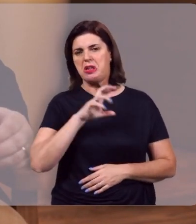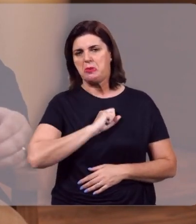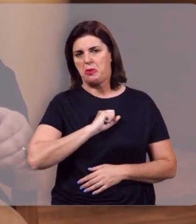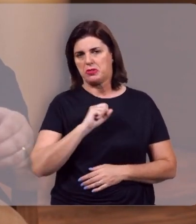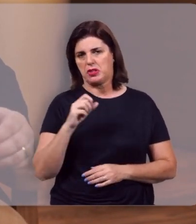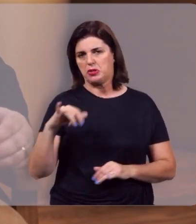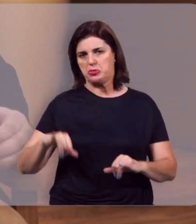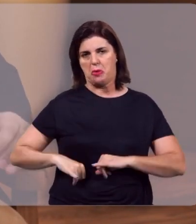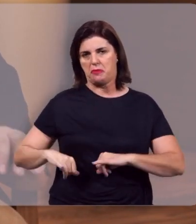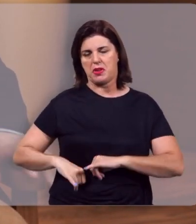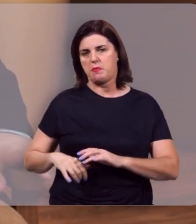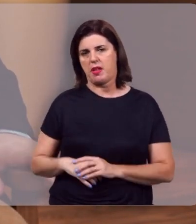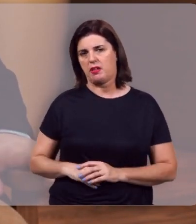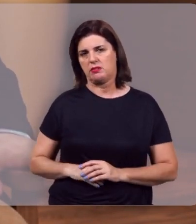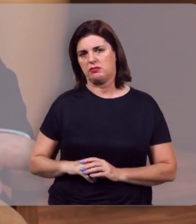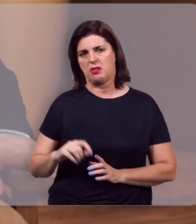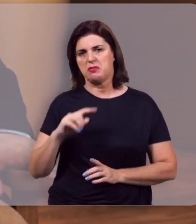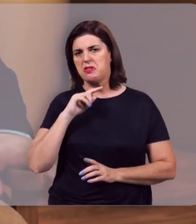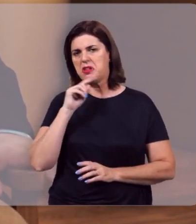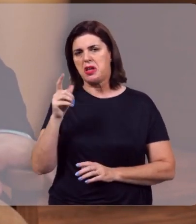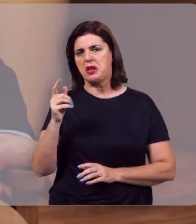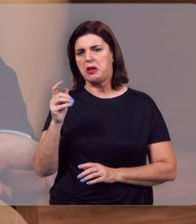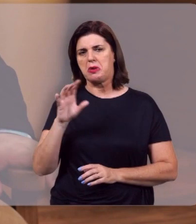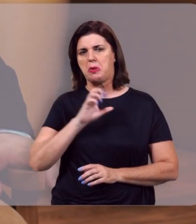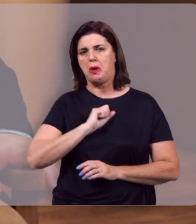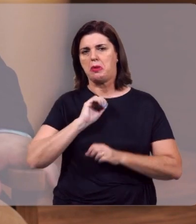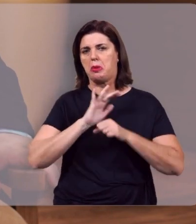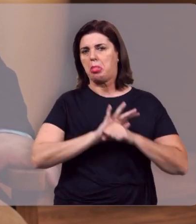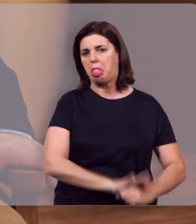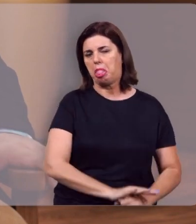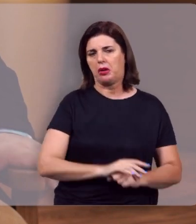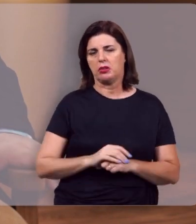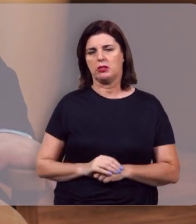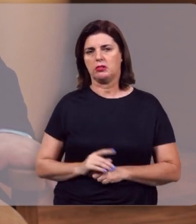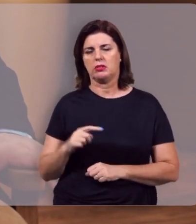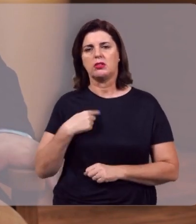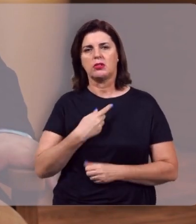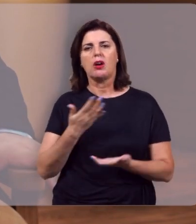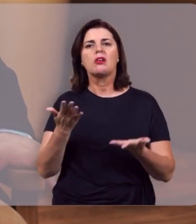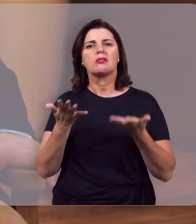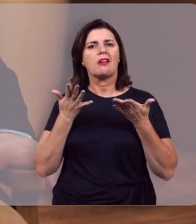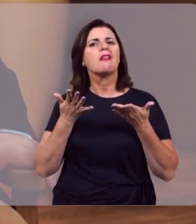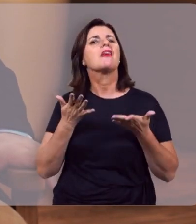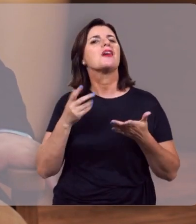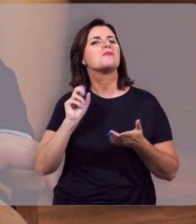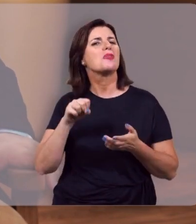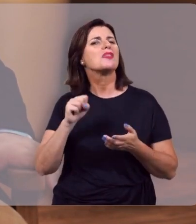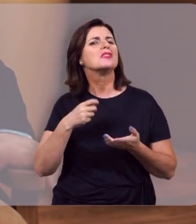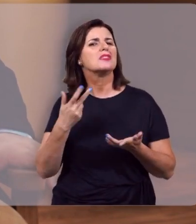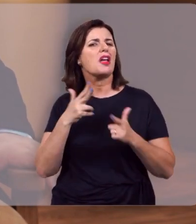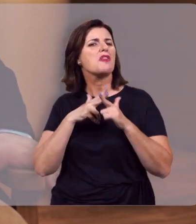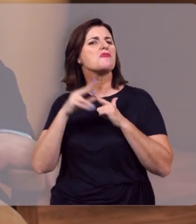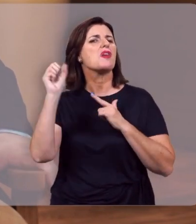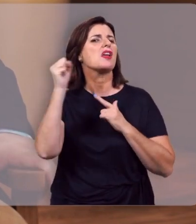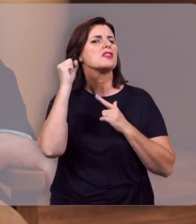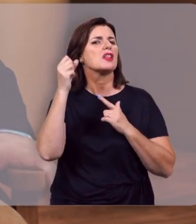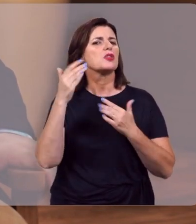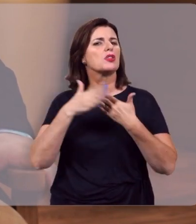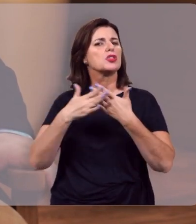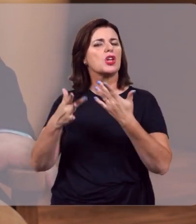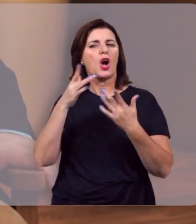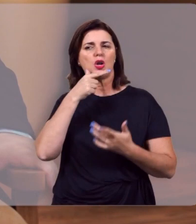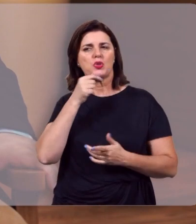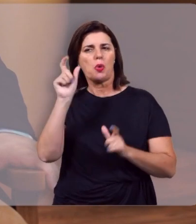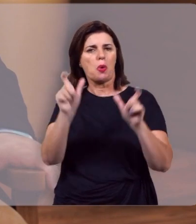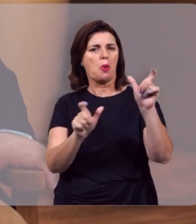sofrer. Ninguém gosta de ser humilhado. Nós queremos sim ser vistos como vencedores diante dos